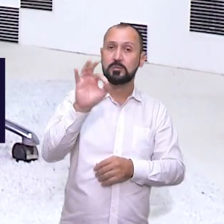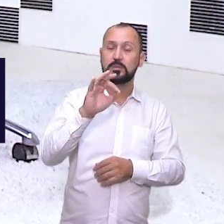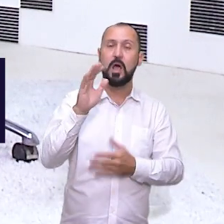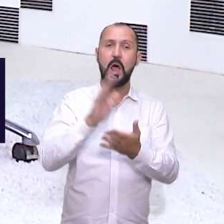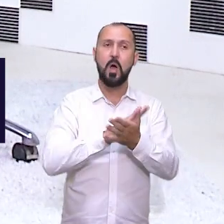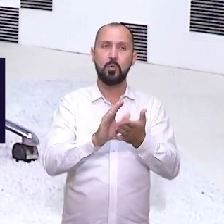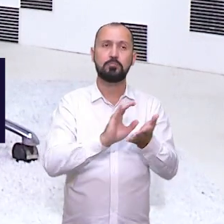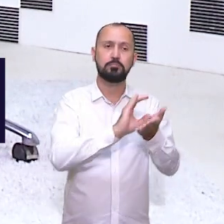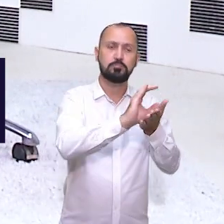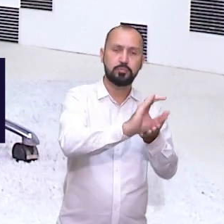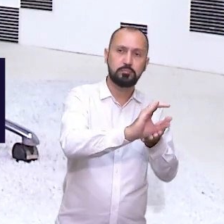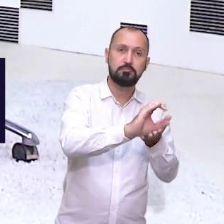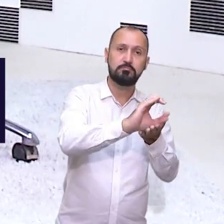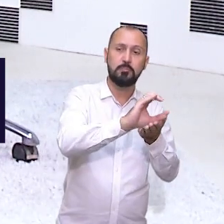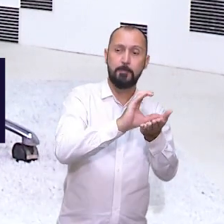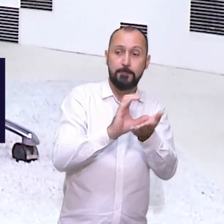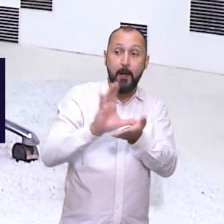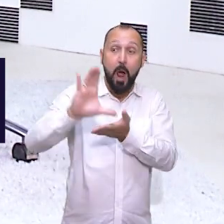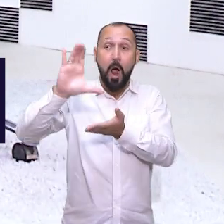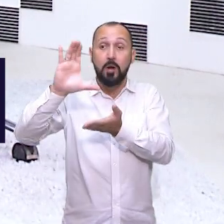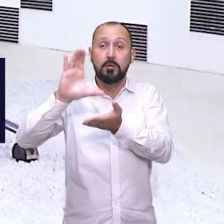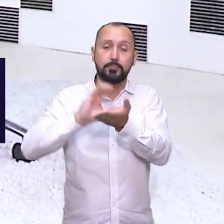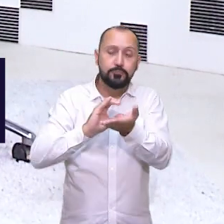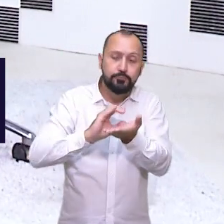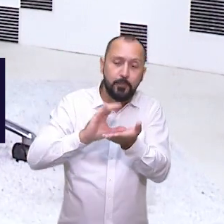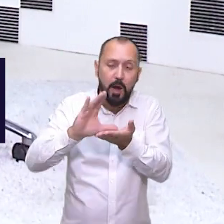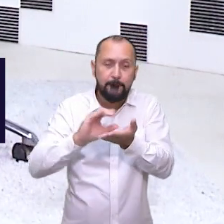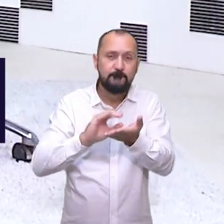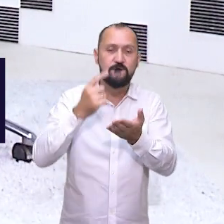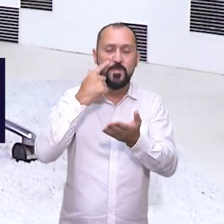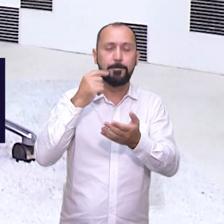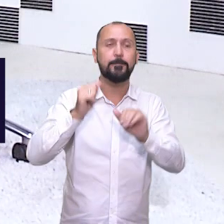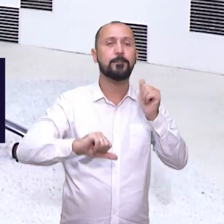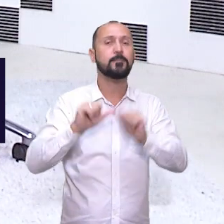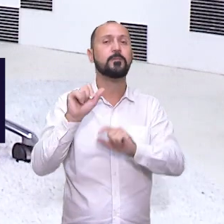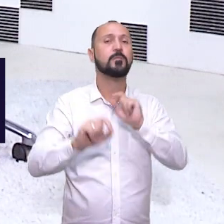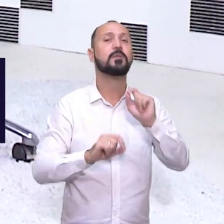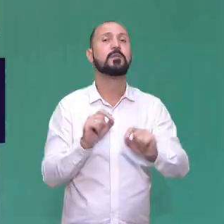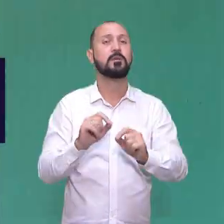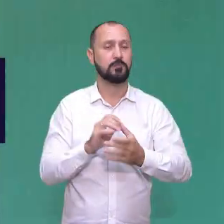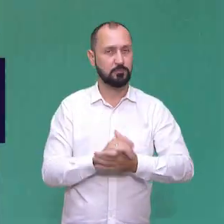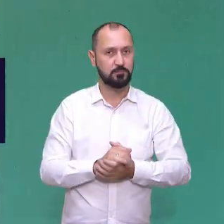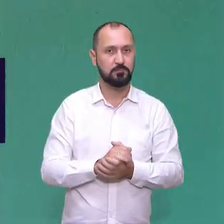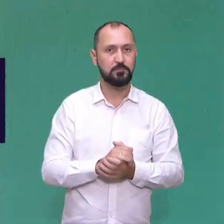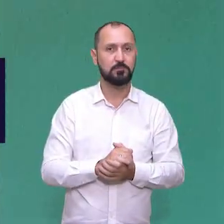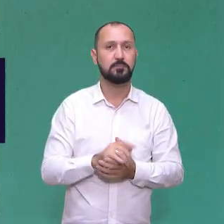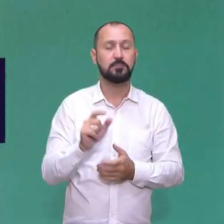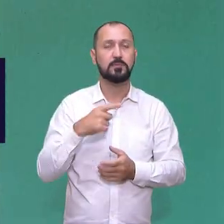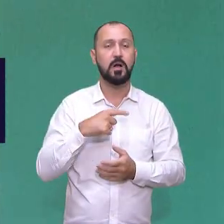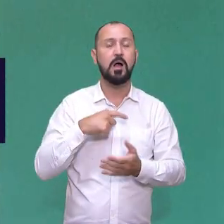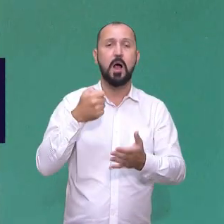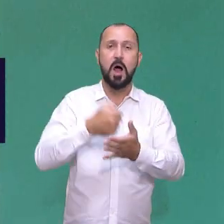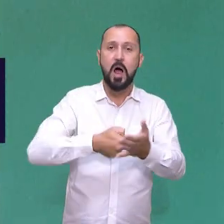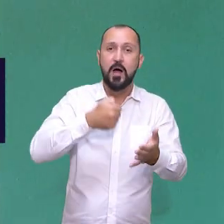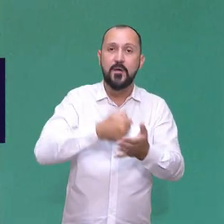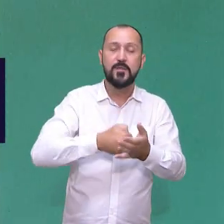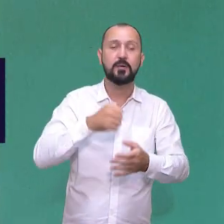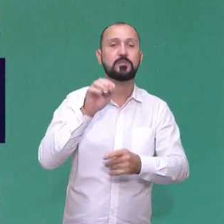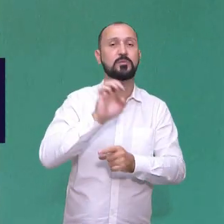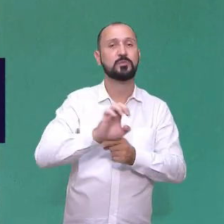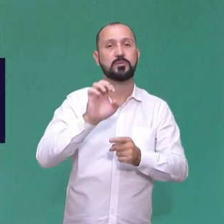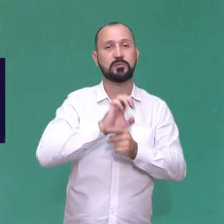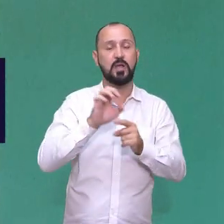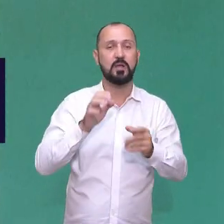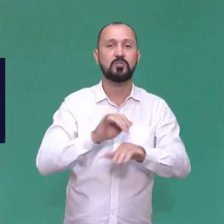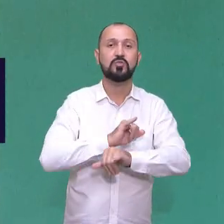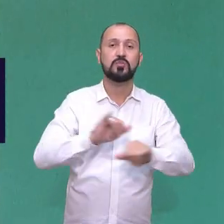até levar em consideração que proporcionalmente uns ganham mais aqui, outros ganham mais ali, mas você tem que levar mais ainda em